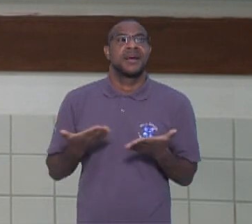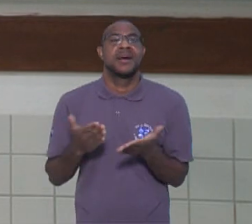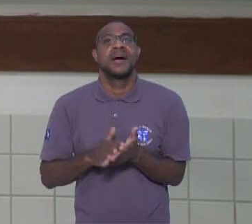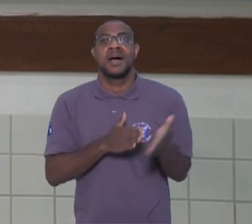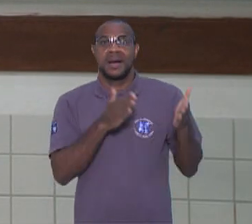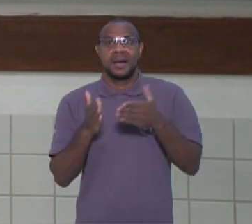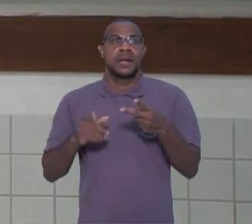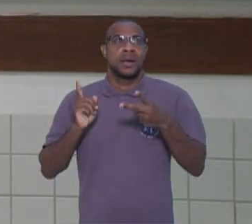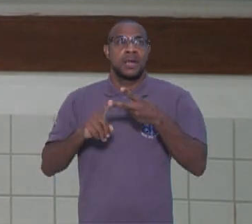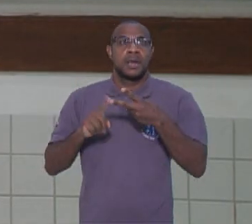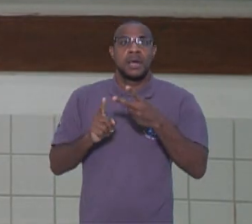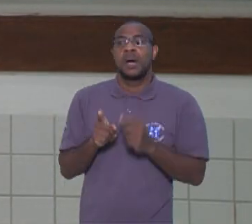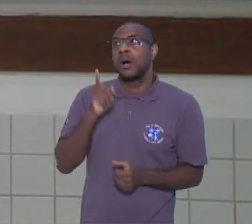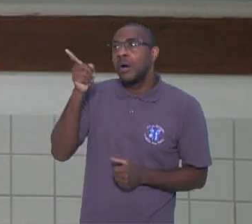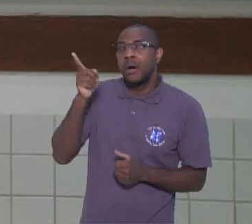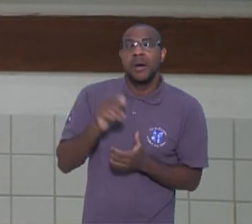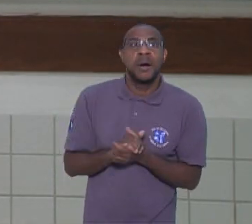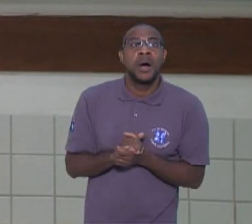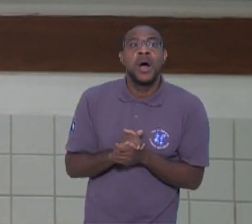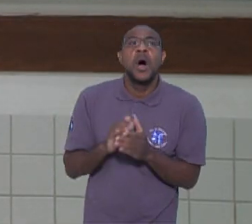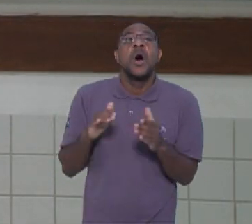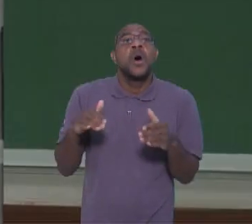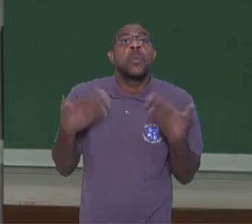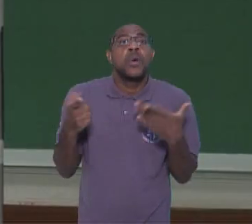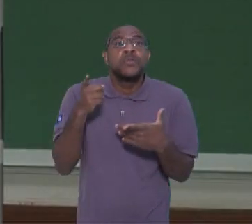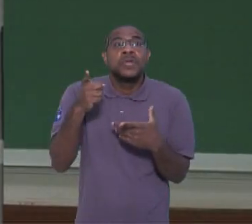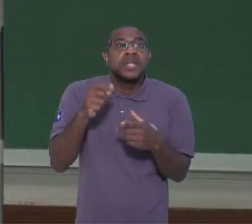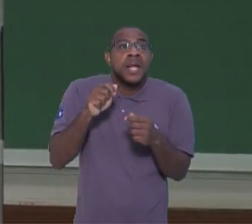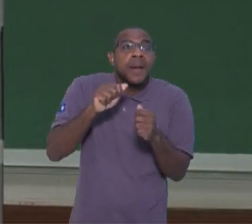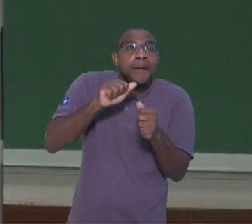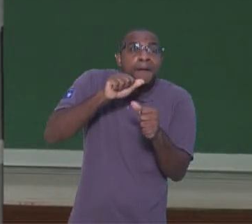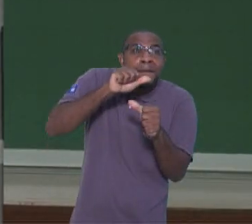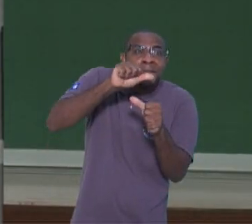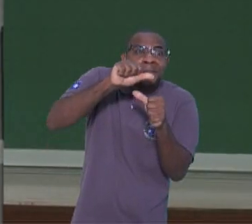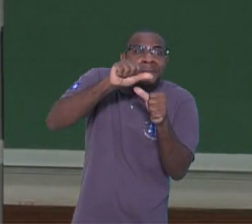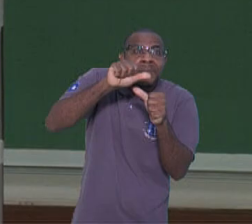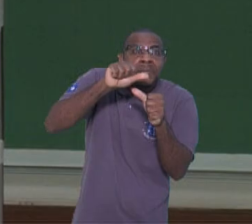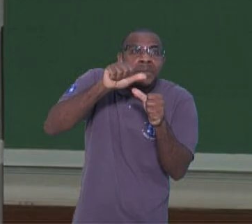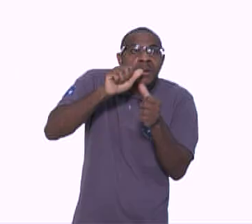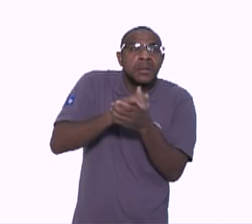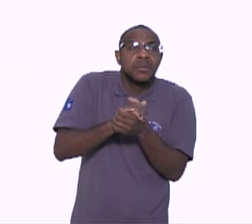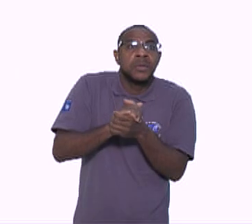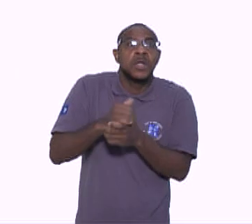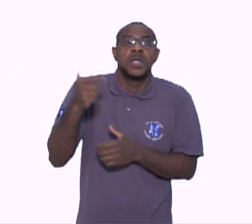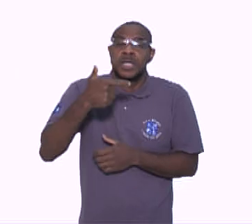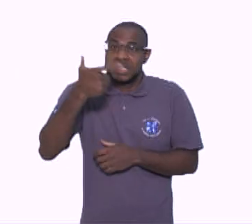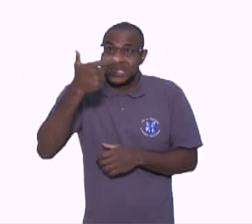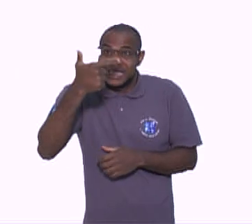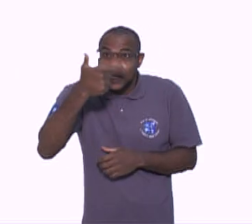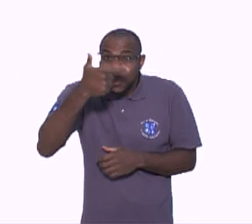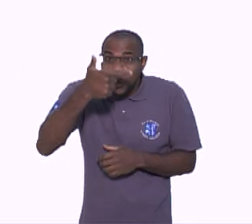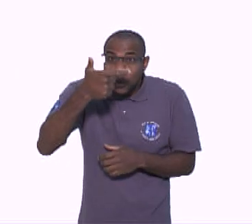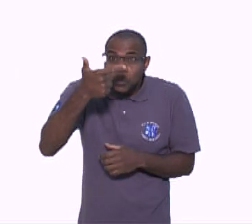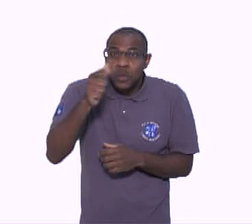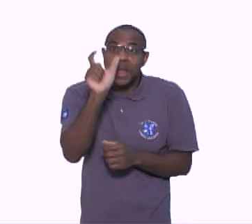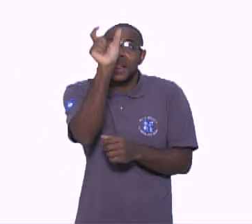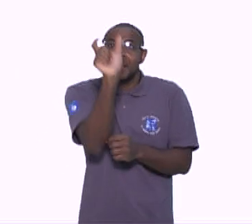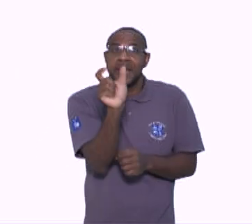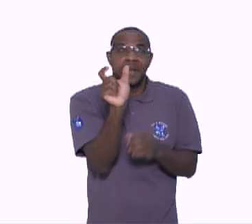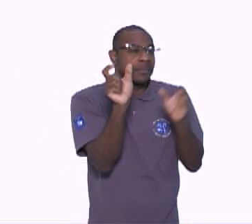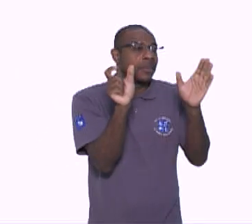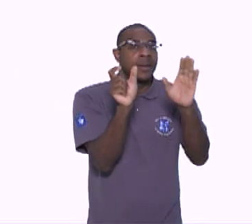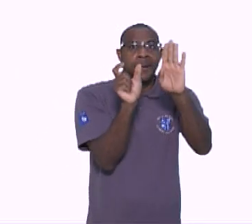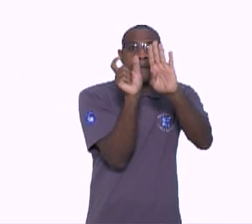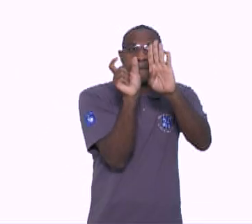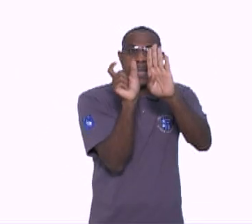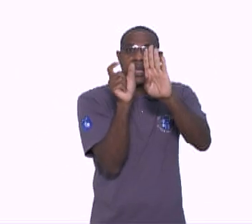caso, ó, quando o segundo termo ou termo do meio for igual a zero, no caso, B igual a